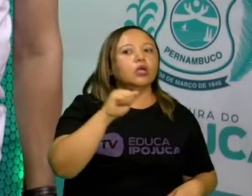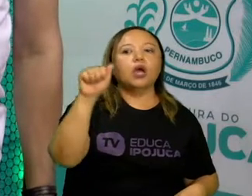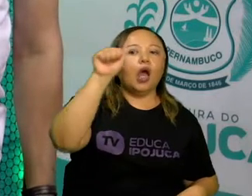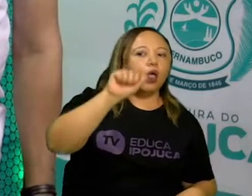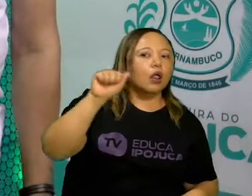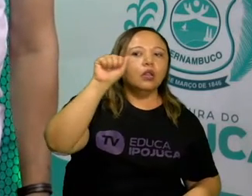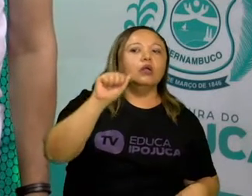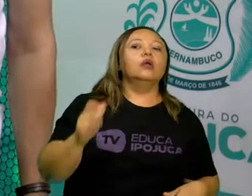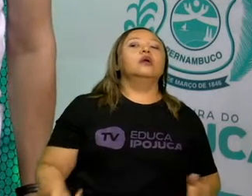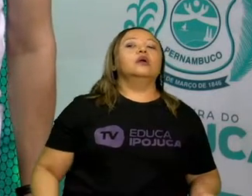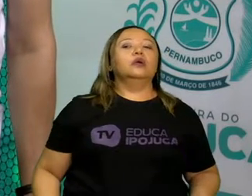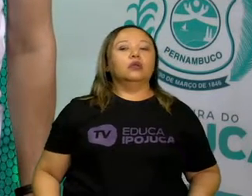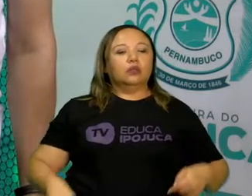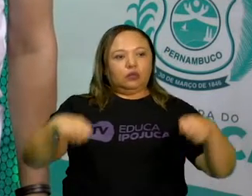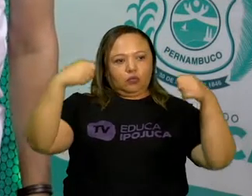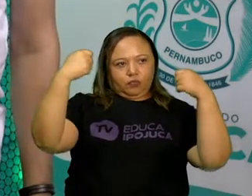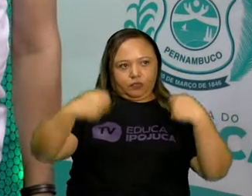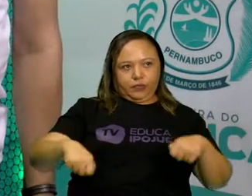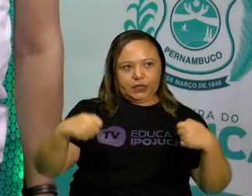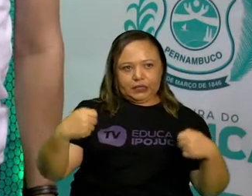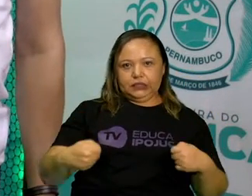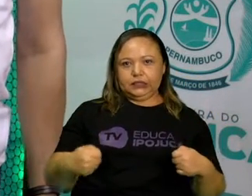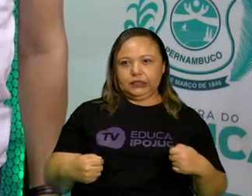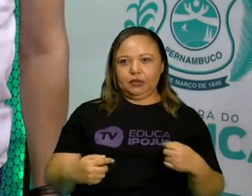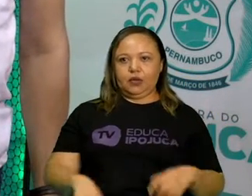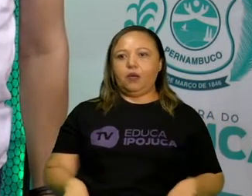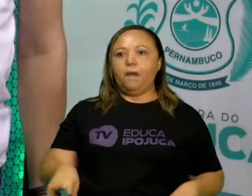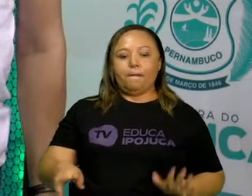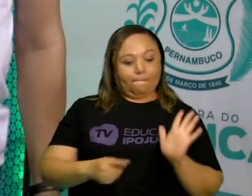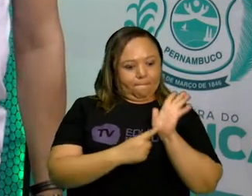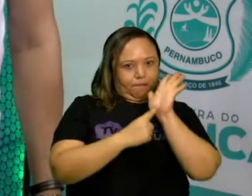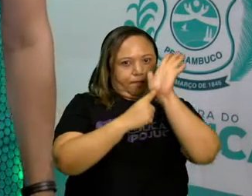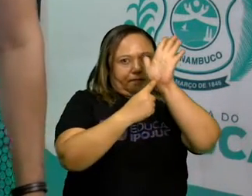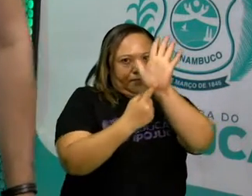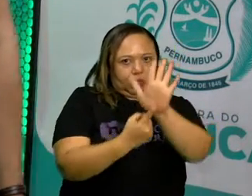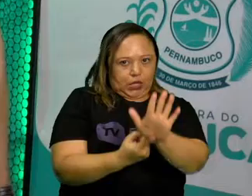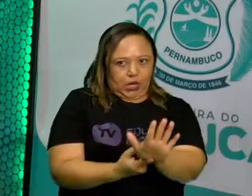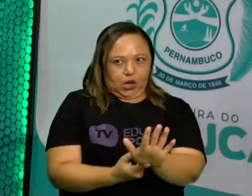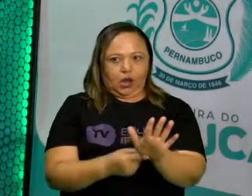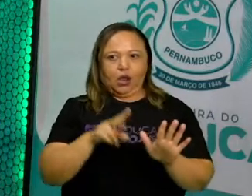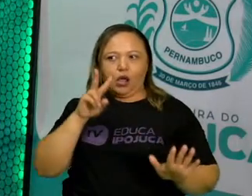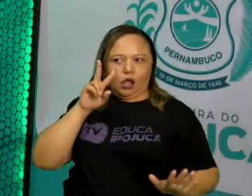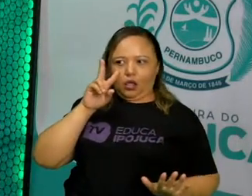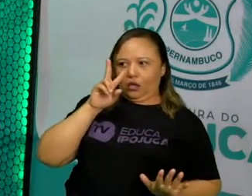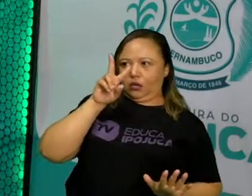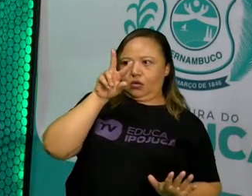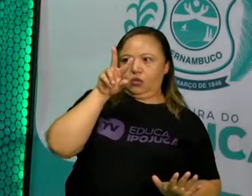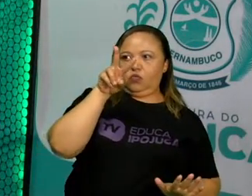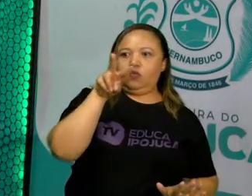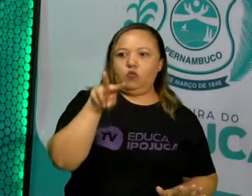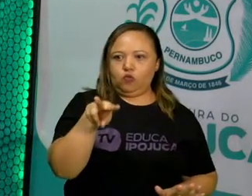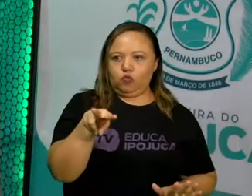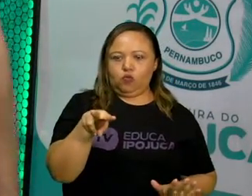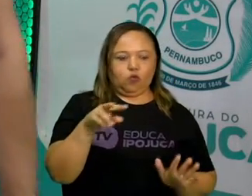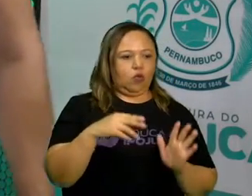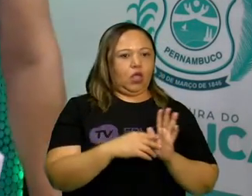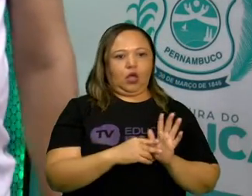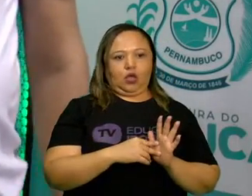ator, uma coisa que eu sempre trabalho é o olhar do personagem, da